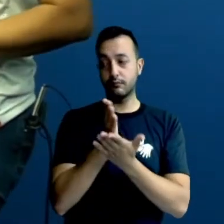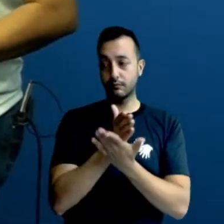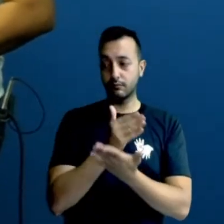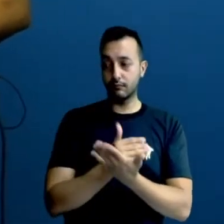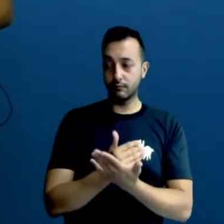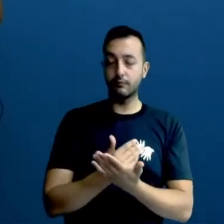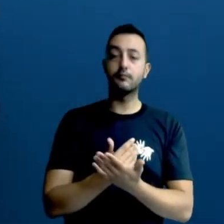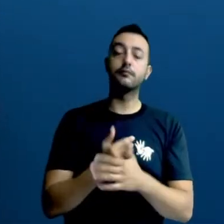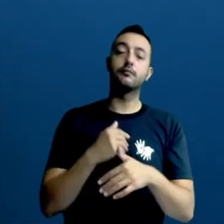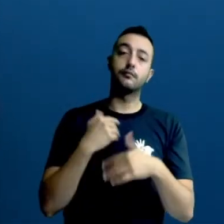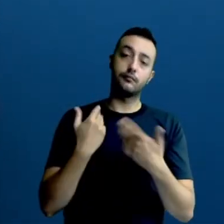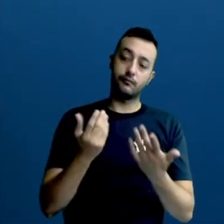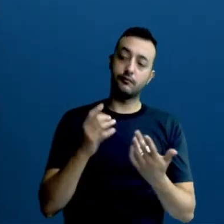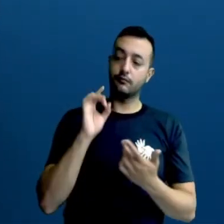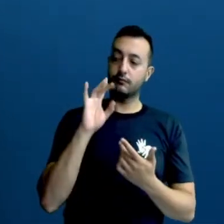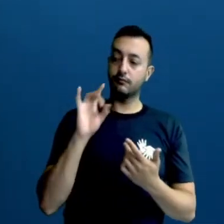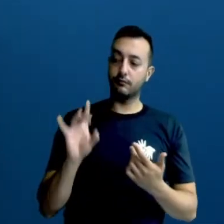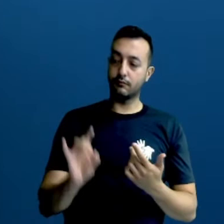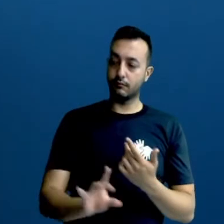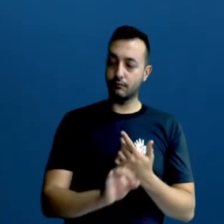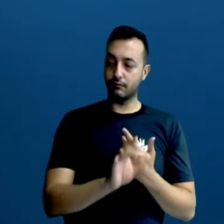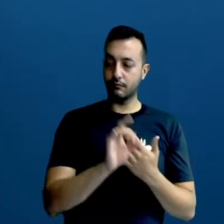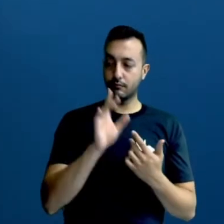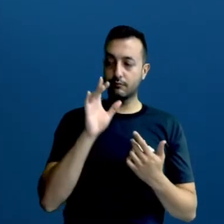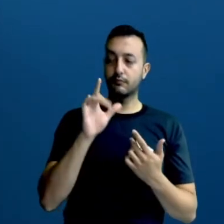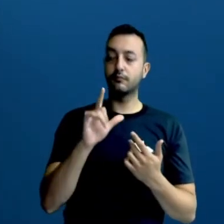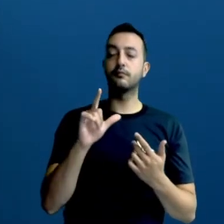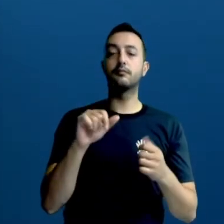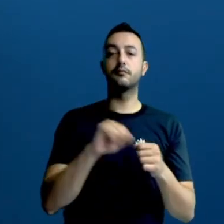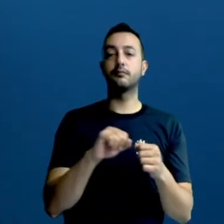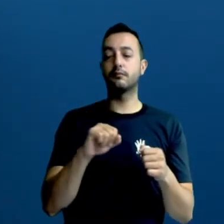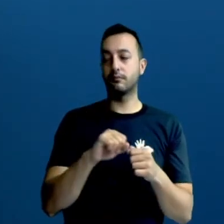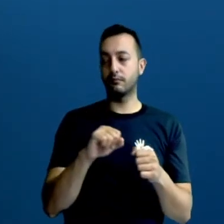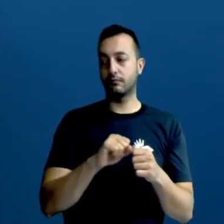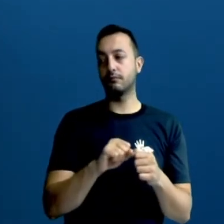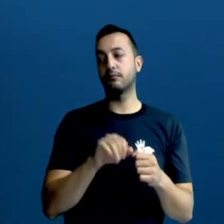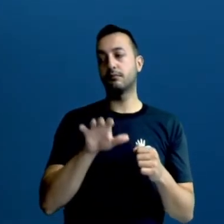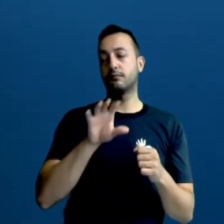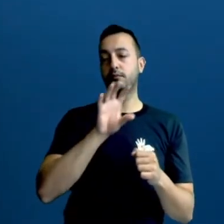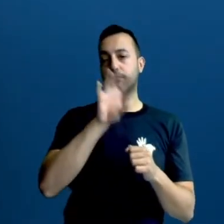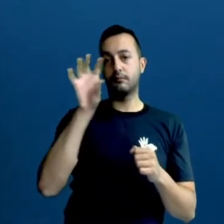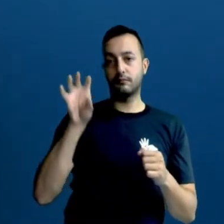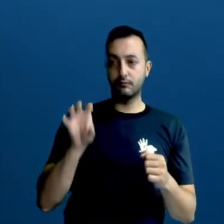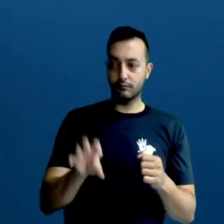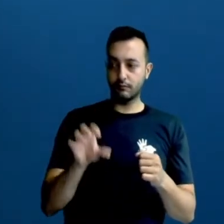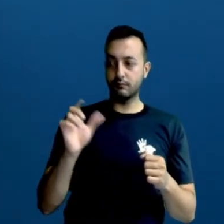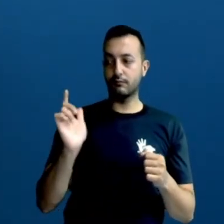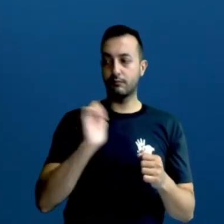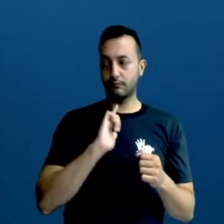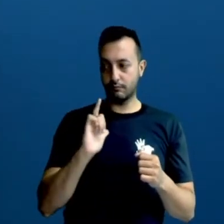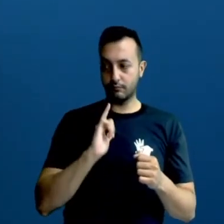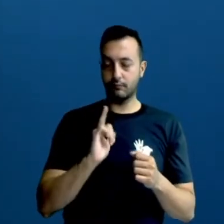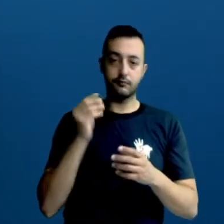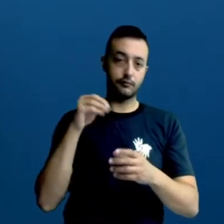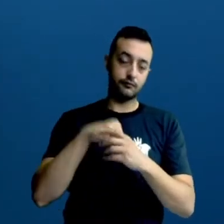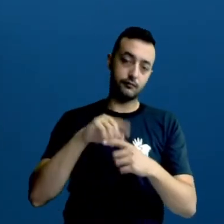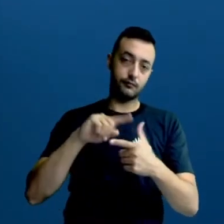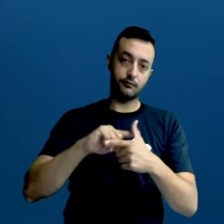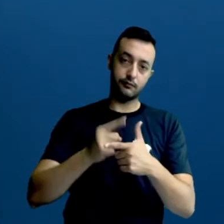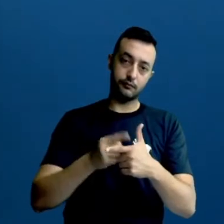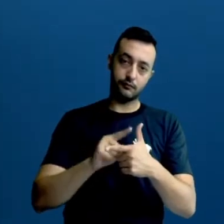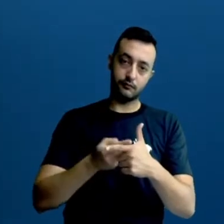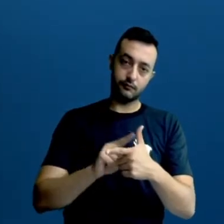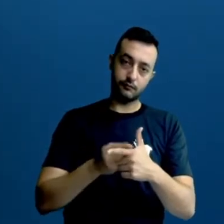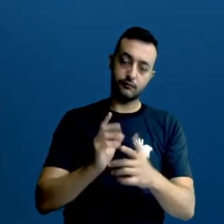triângulos. Cada triângulozinho desse que forma as regiões, eles têm os seus ângulos internos